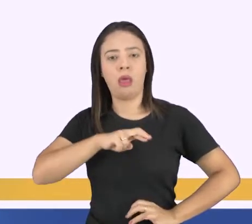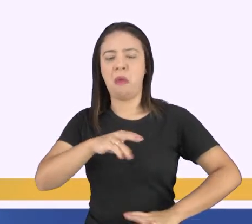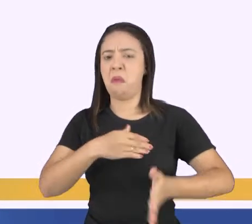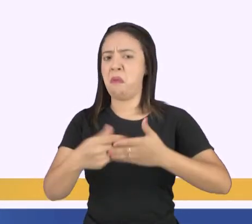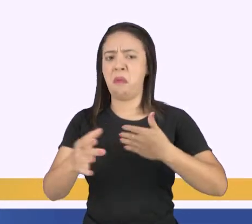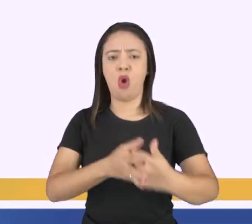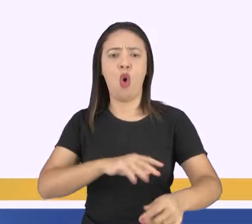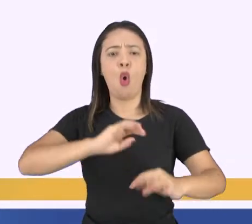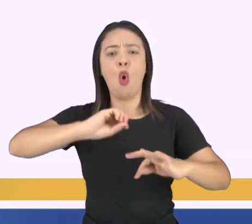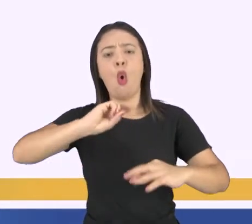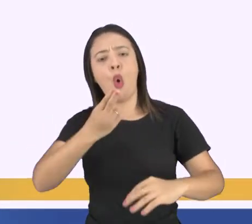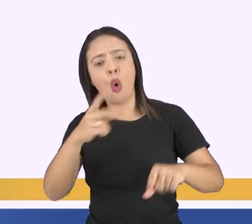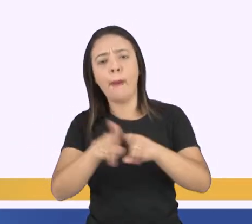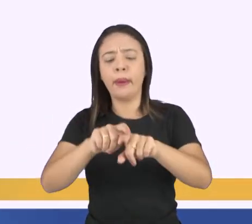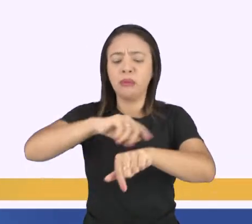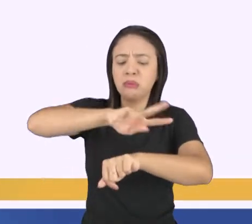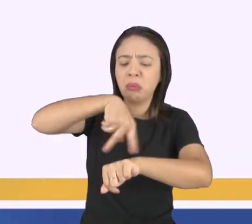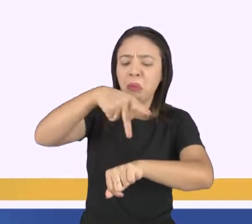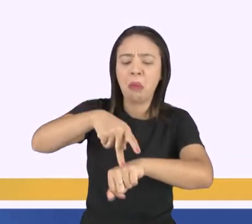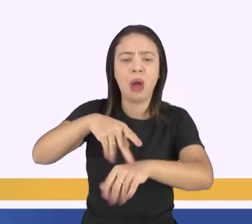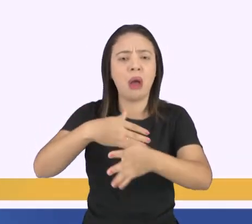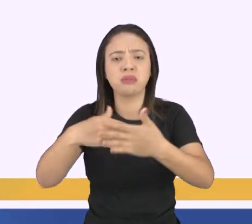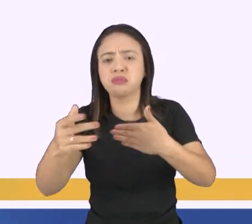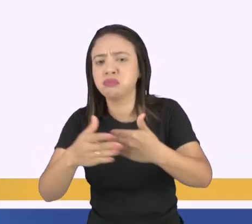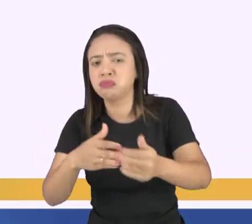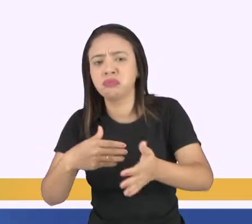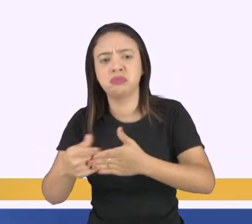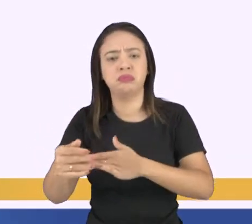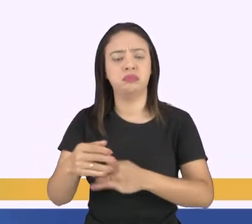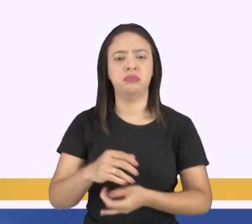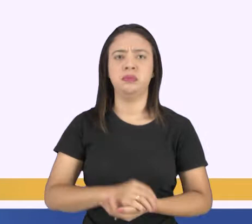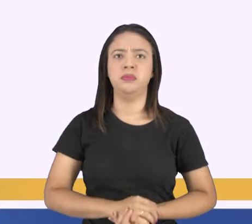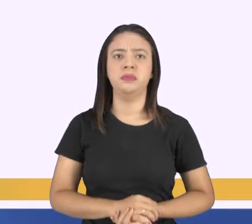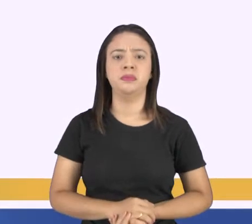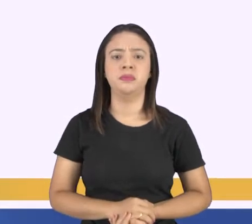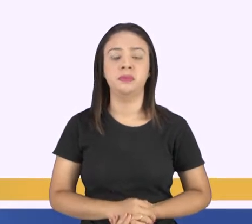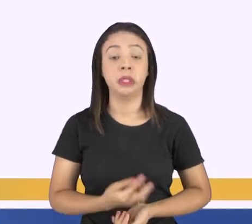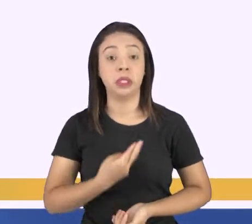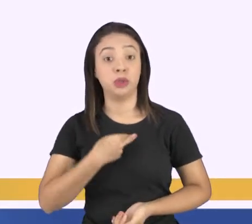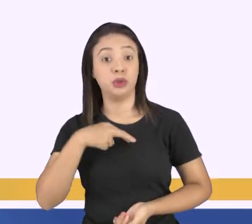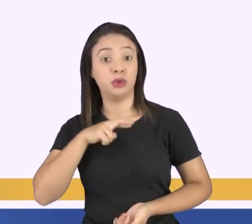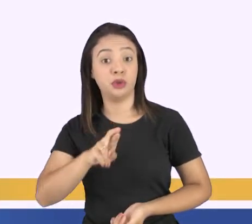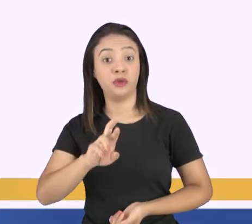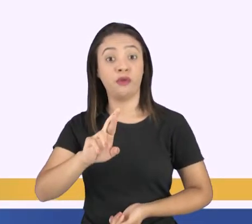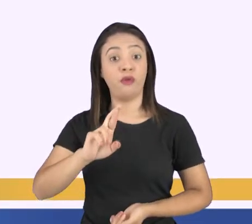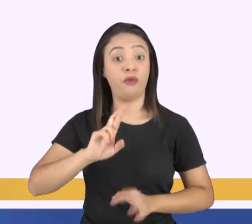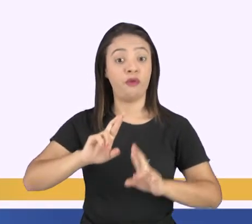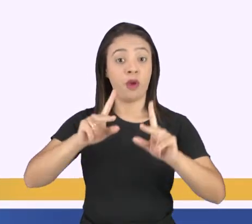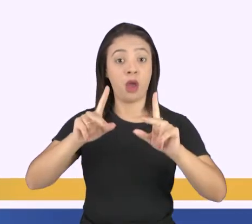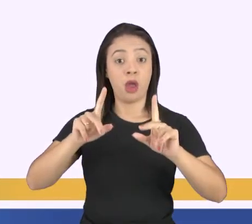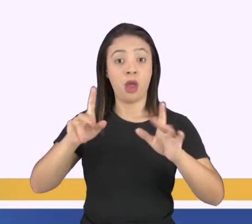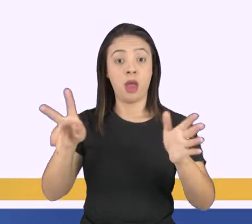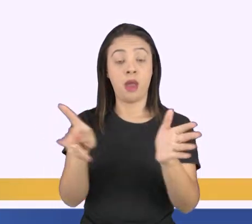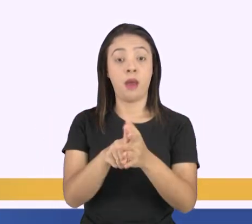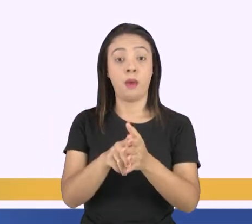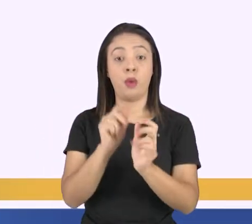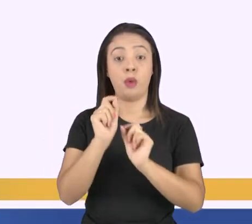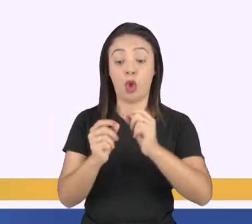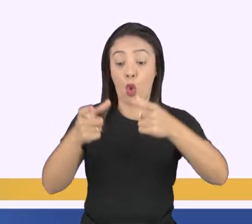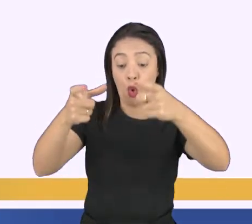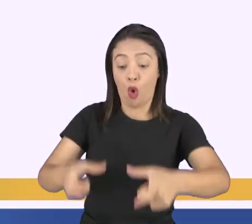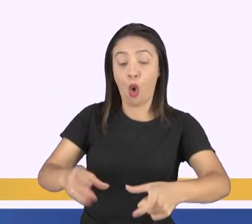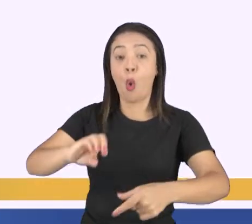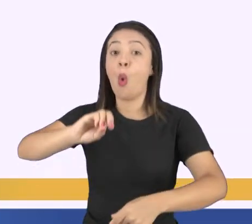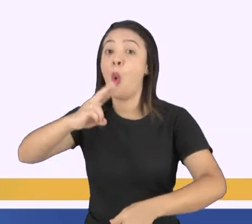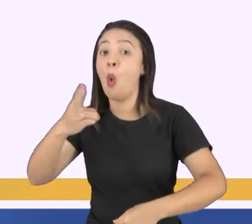que ele esteja, né, usando esse princípio. Já o princípio religioso, ele é local e cultural. Às